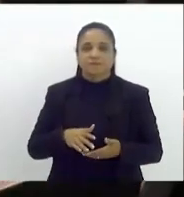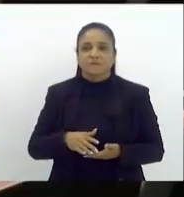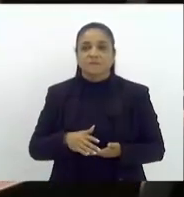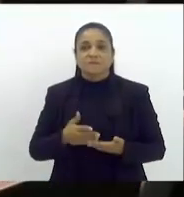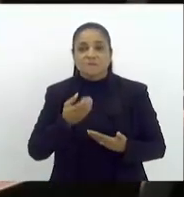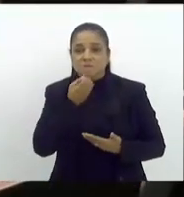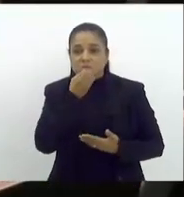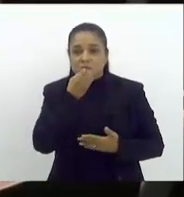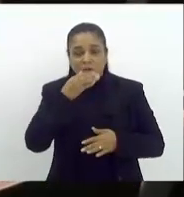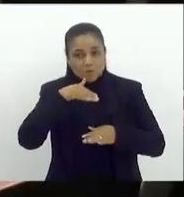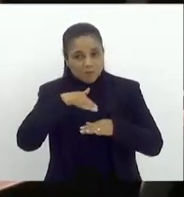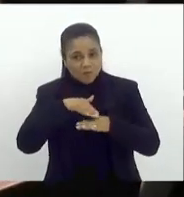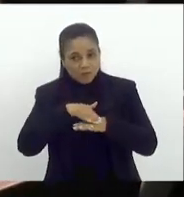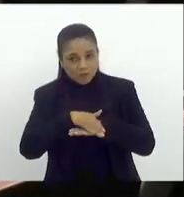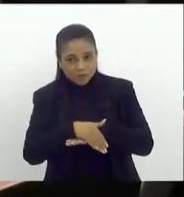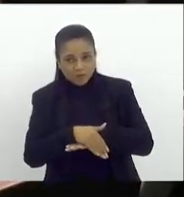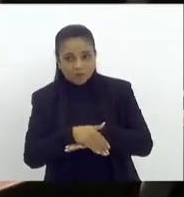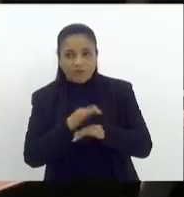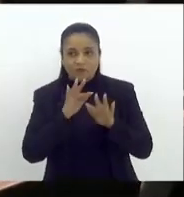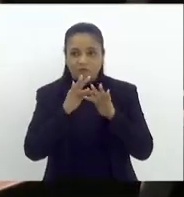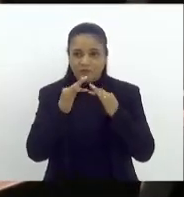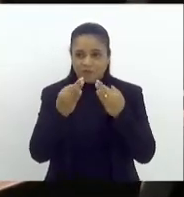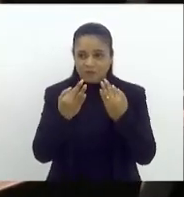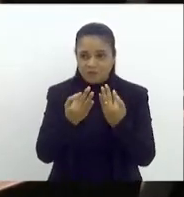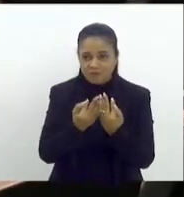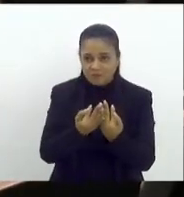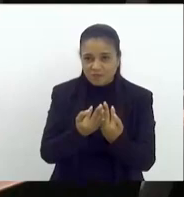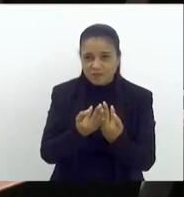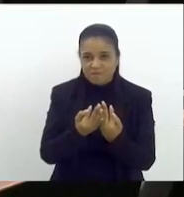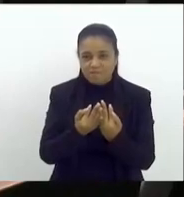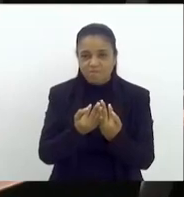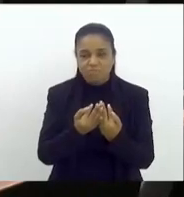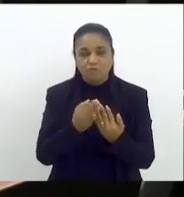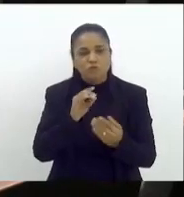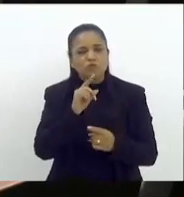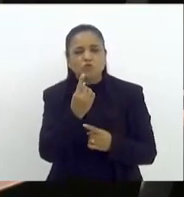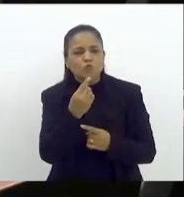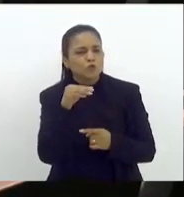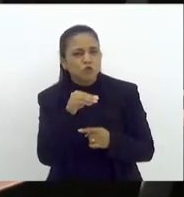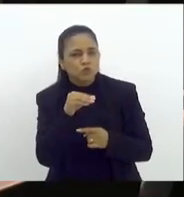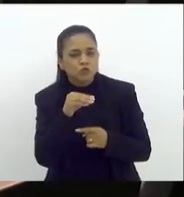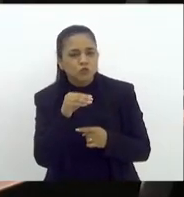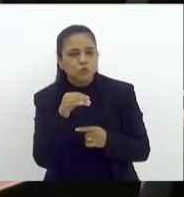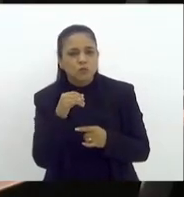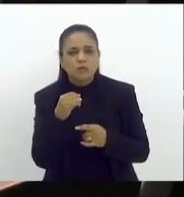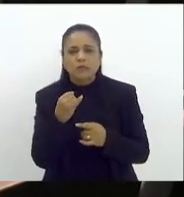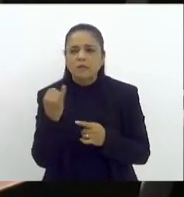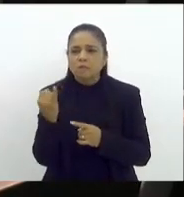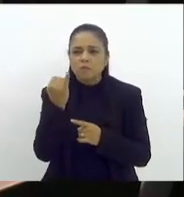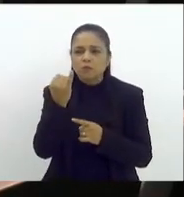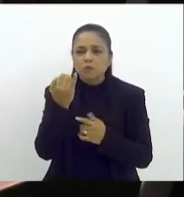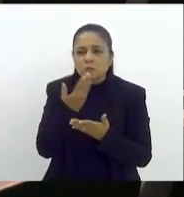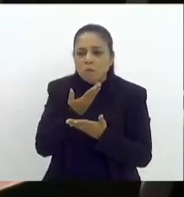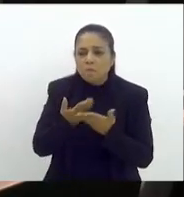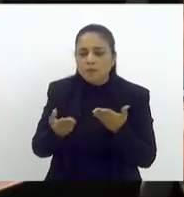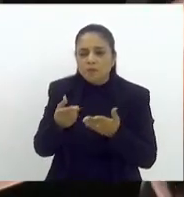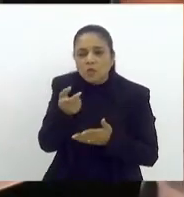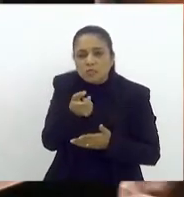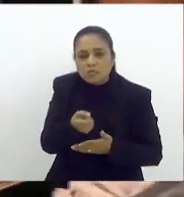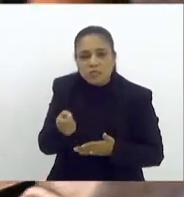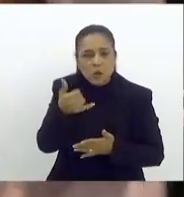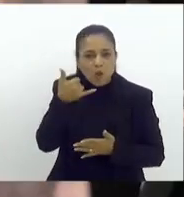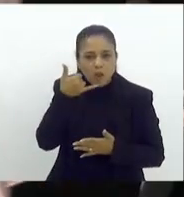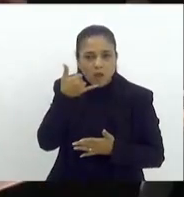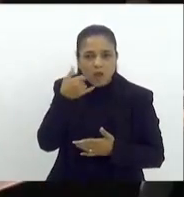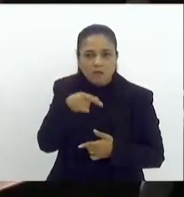Boa noite Boa noite família é importante alguém perdeu um celular tá aqui no som tudo bem